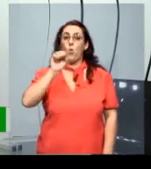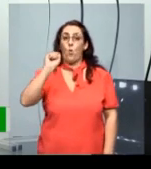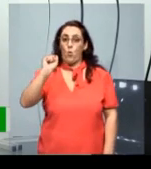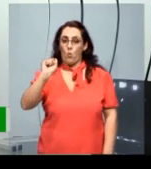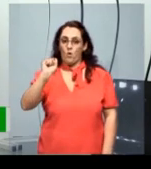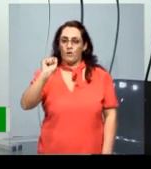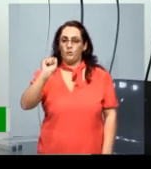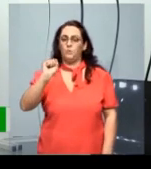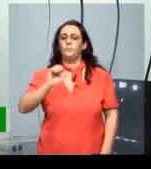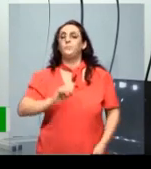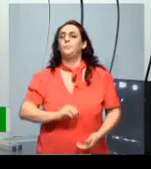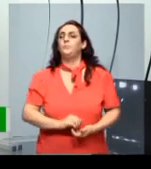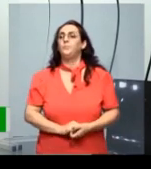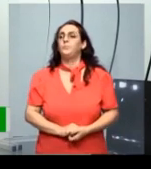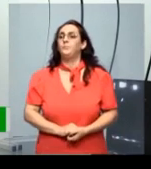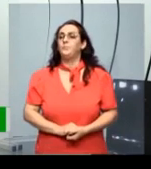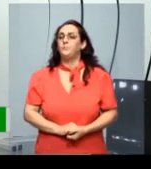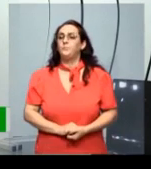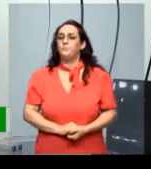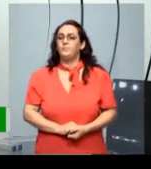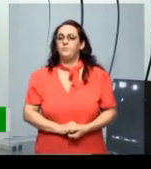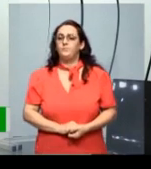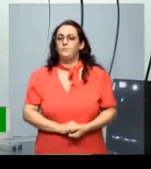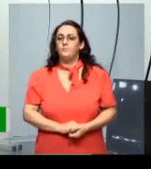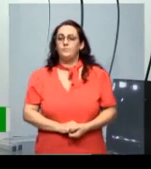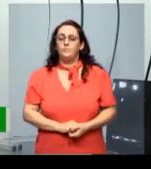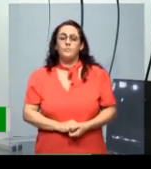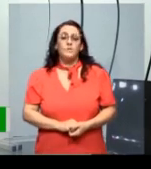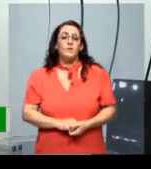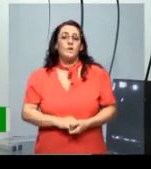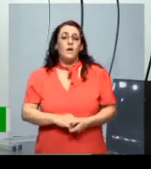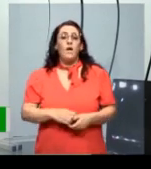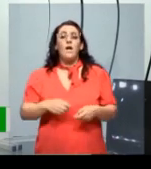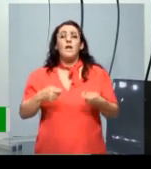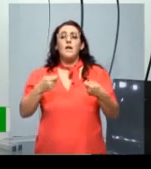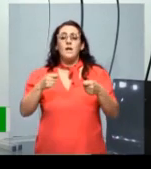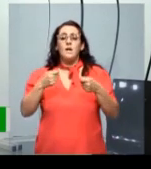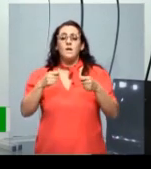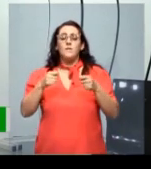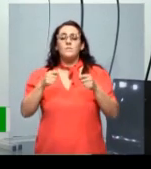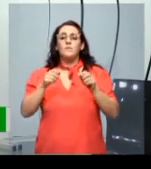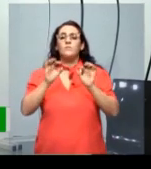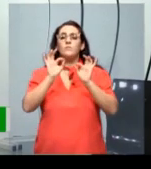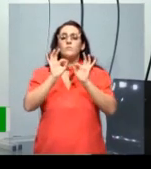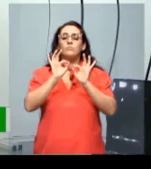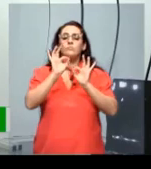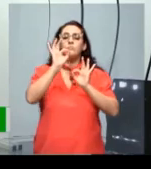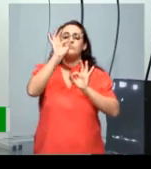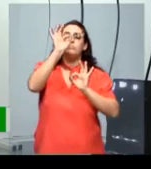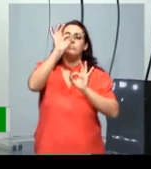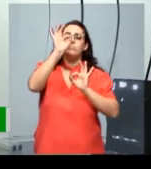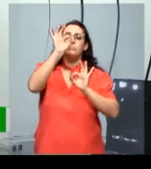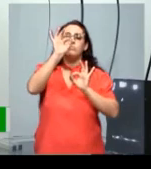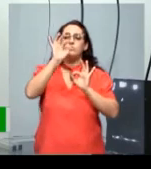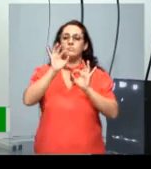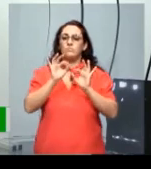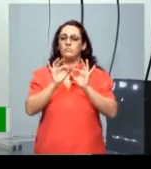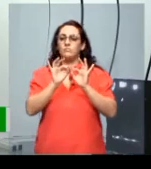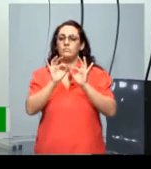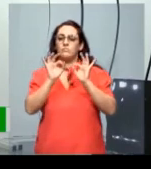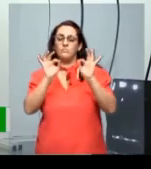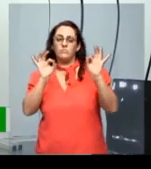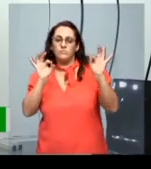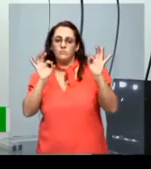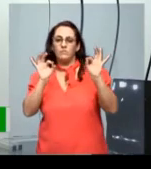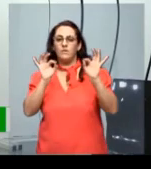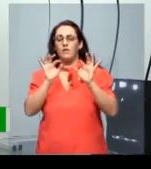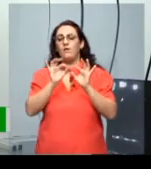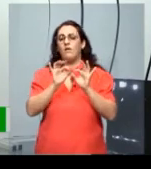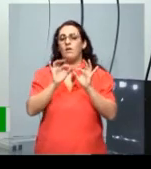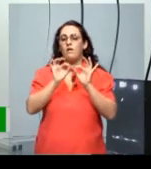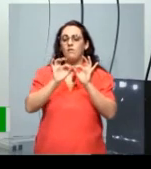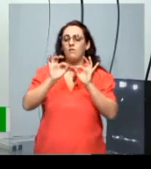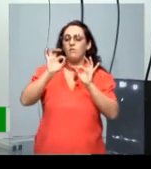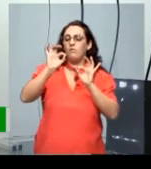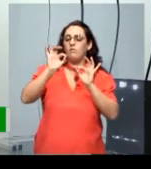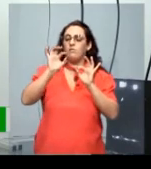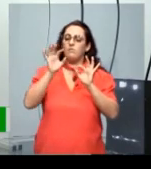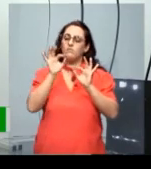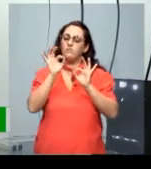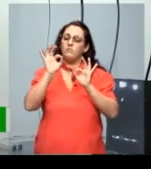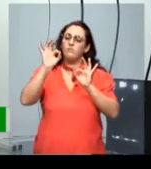por exemplo, não é? E vou fazer segmento. Segmento de reta é quando você faz uma segmento aqui, né? Liga 2